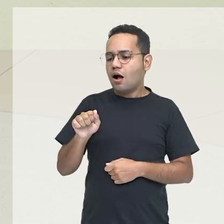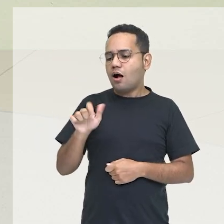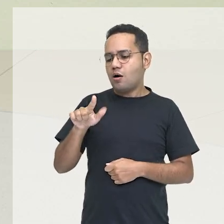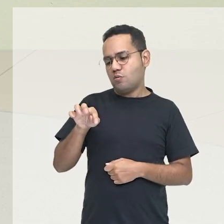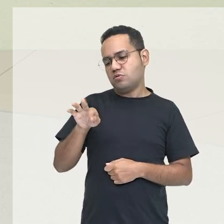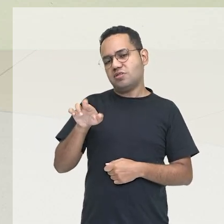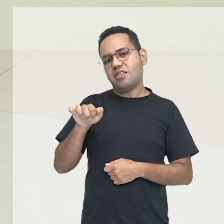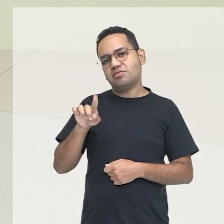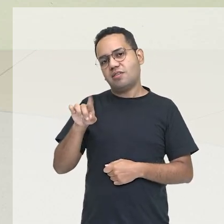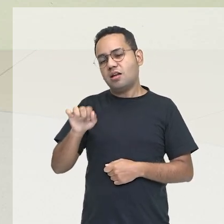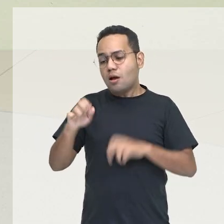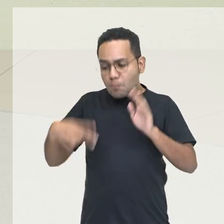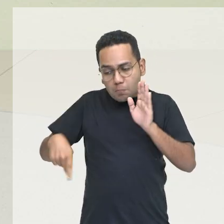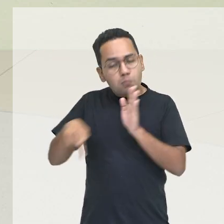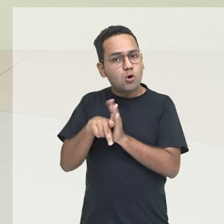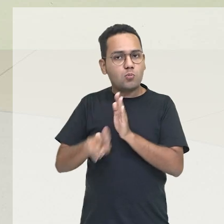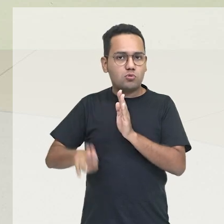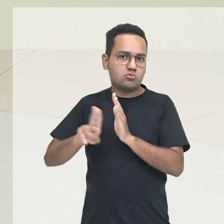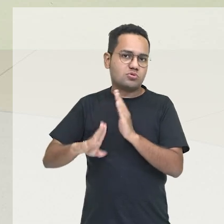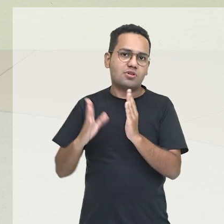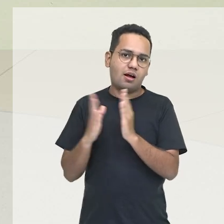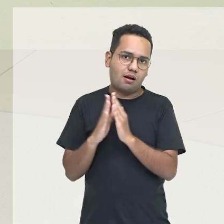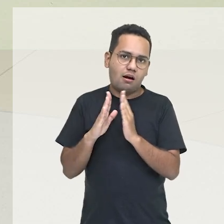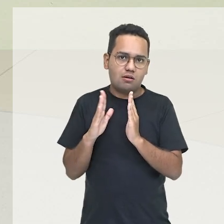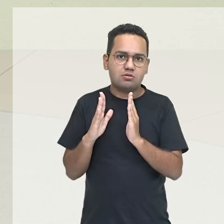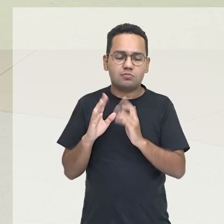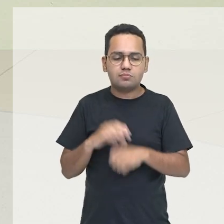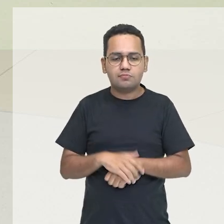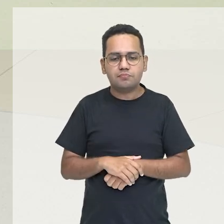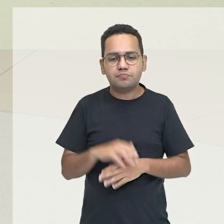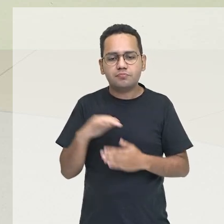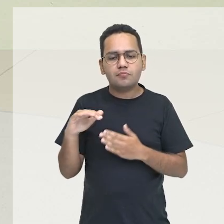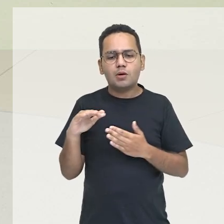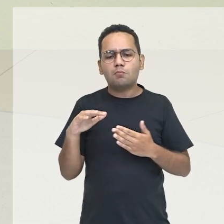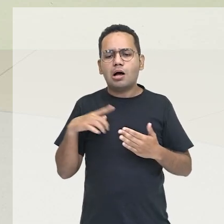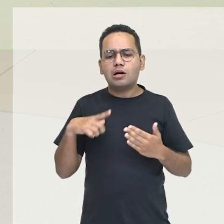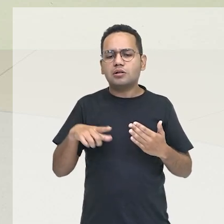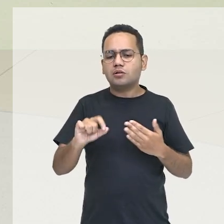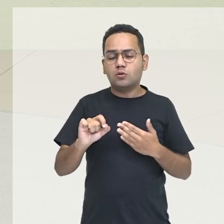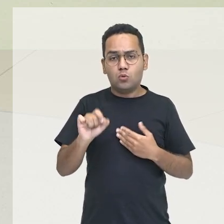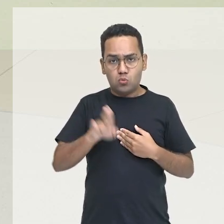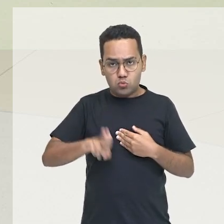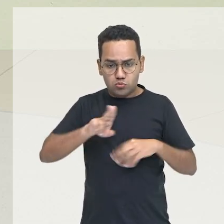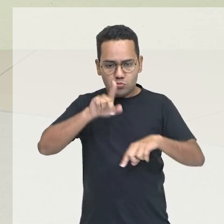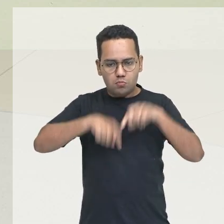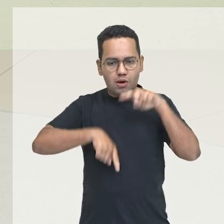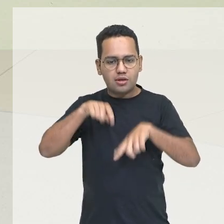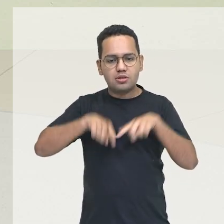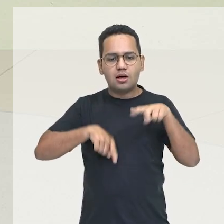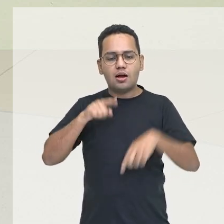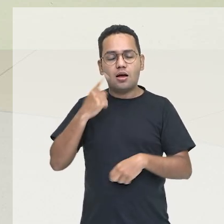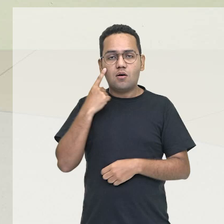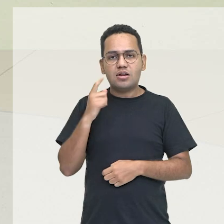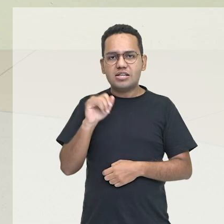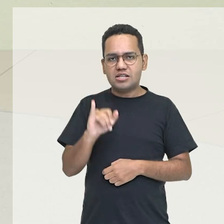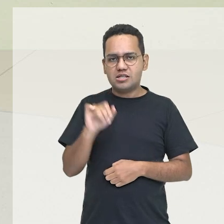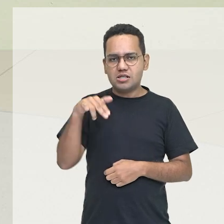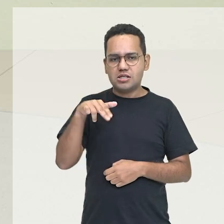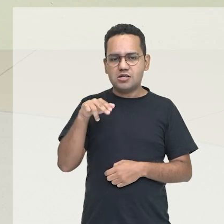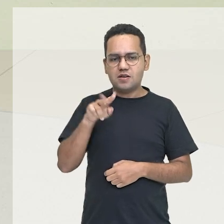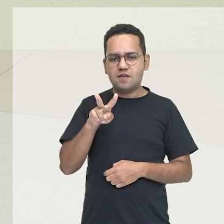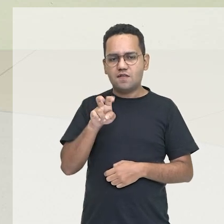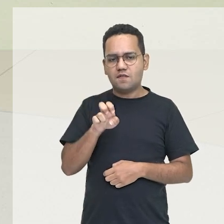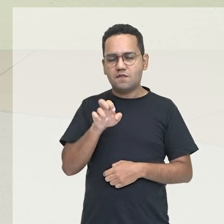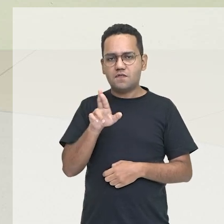que para isso se usa o equipamento batizado de inversor, como nós temos nesse esquema.